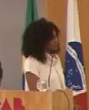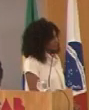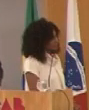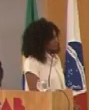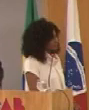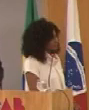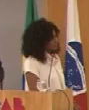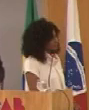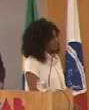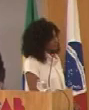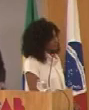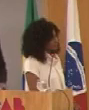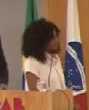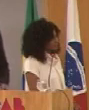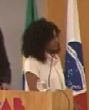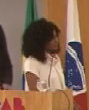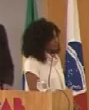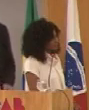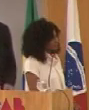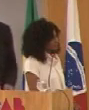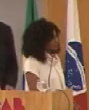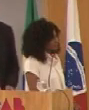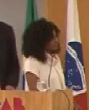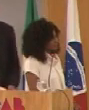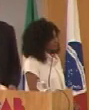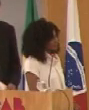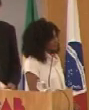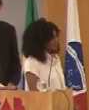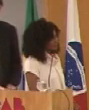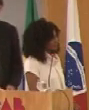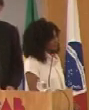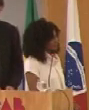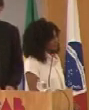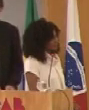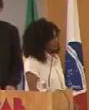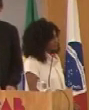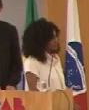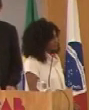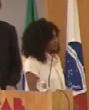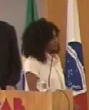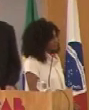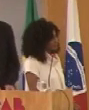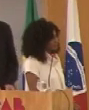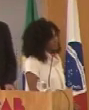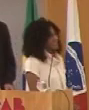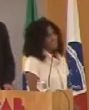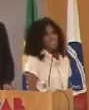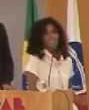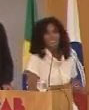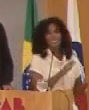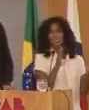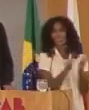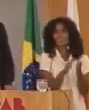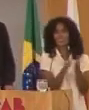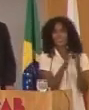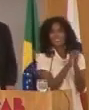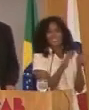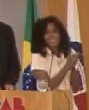franzina, mesmo quando a explosão é uma vida severina. Obrigada.